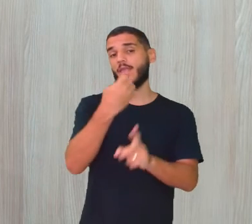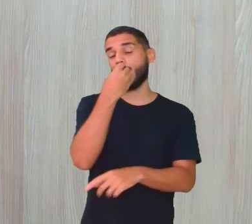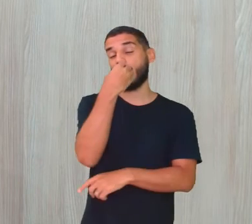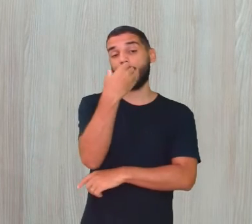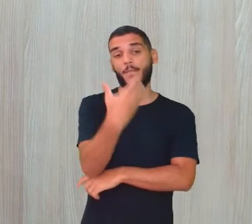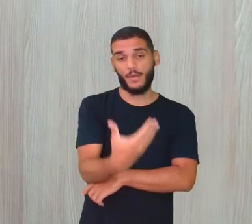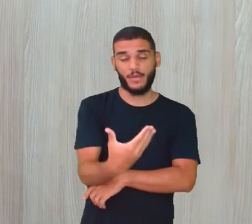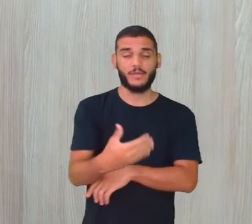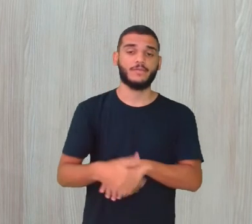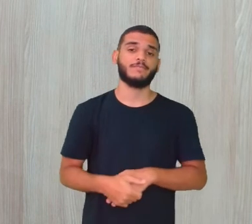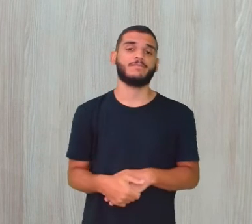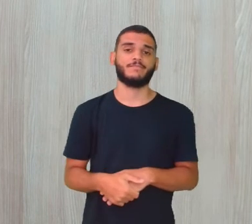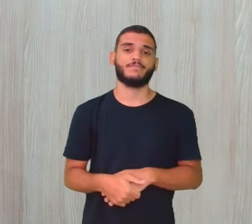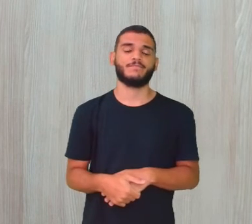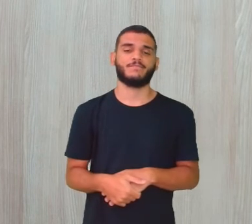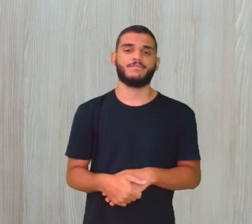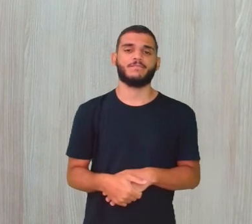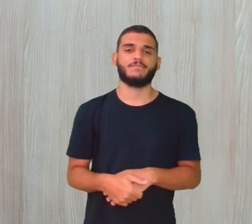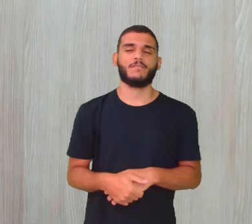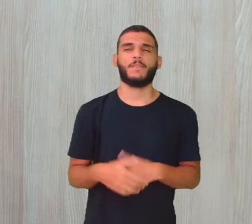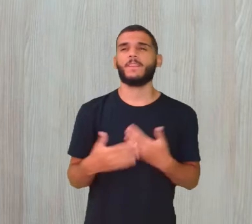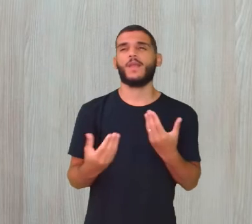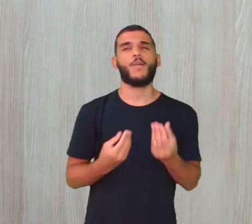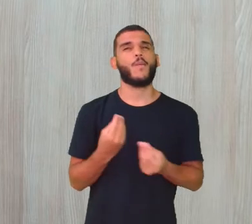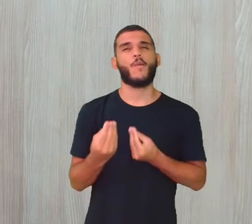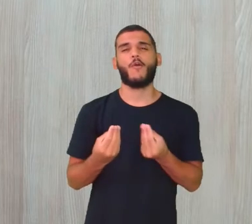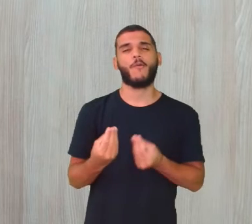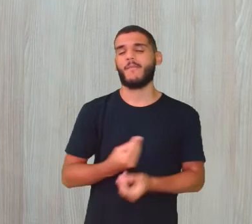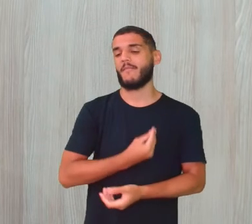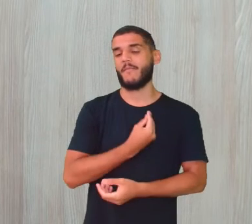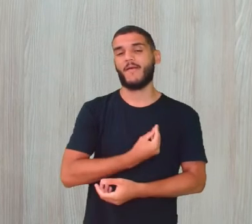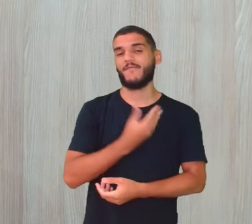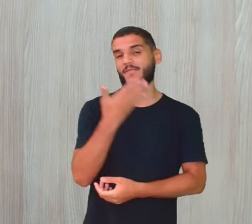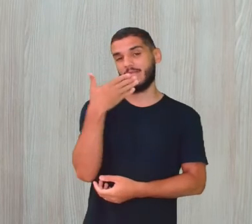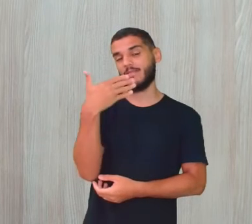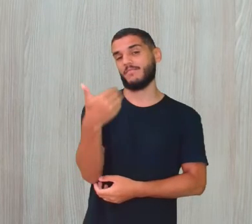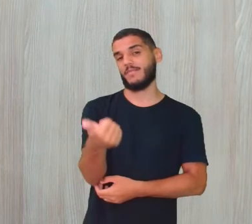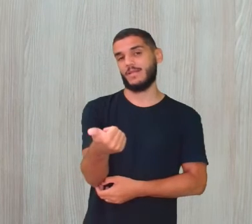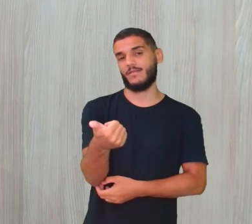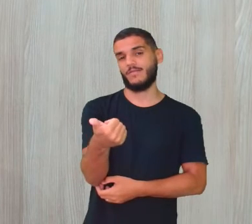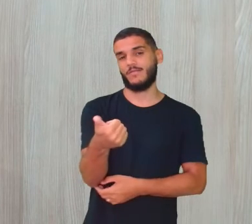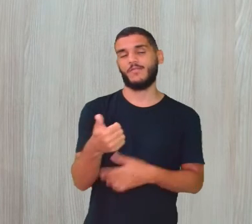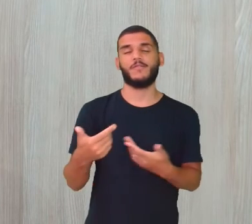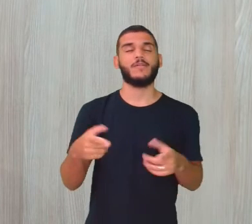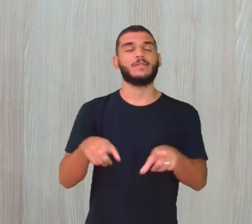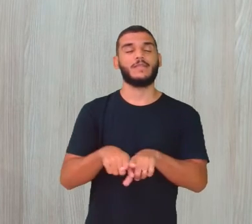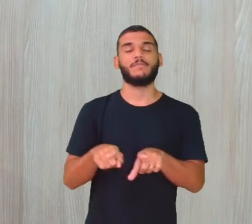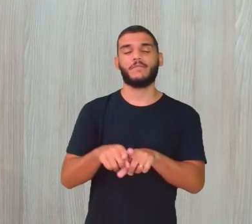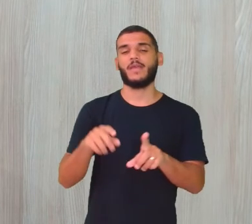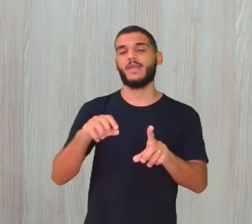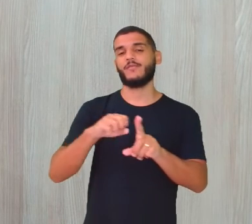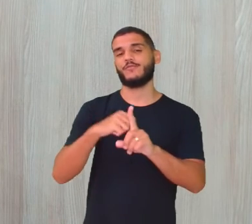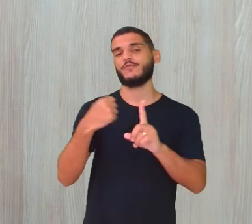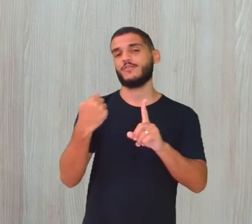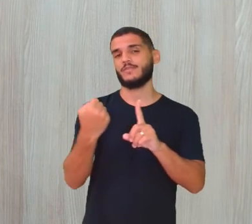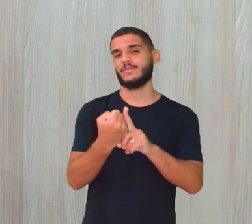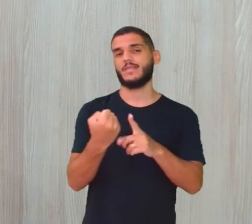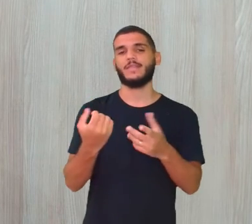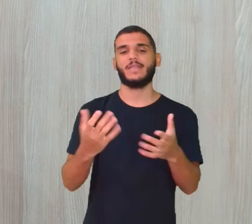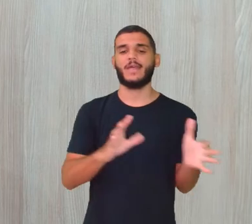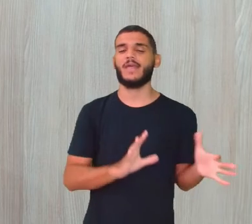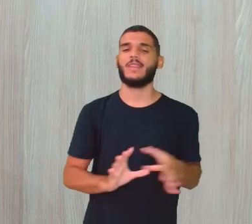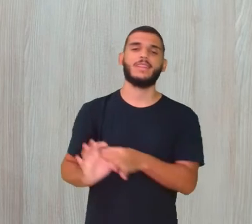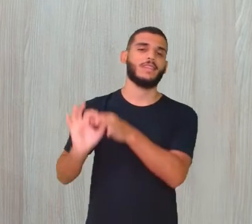viva bem, de uma Qualidade forma de mais vida pra qualidade todos, de né? vida para todos, uma sociedade mais harmoniosa. Porque enquanto a